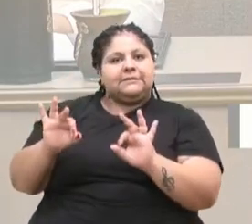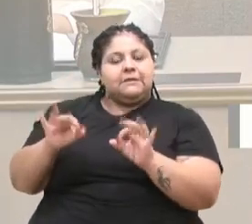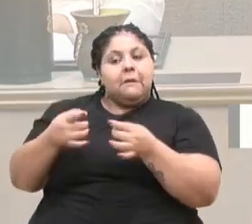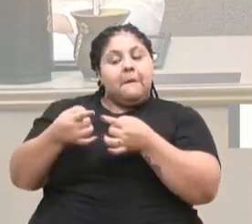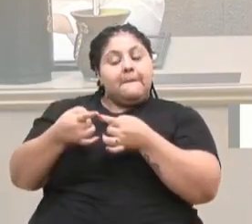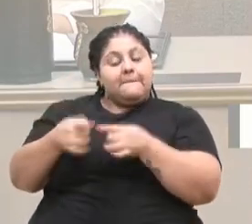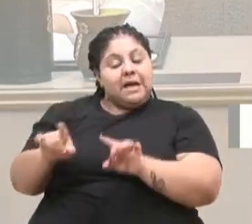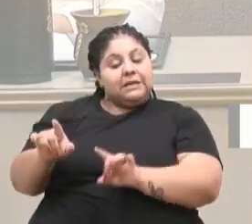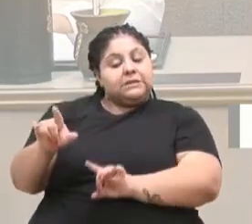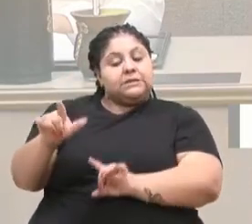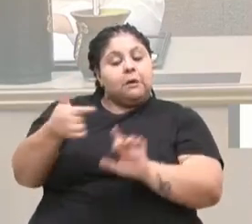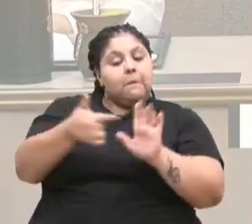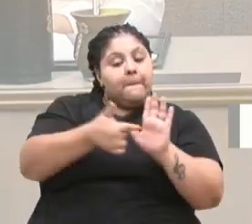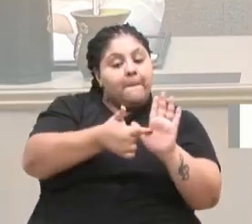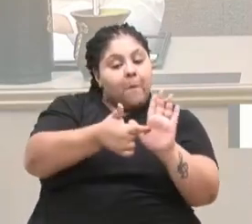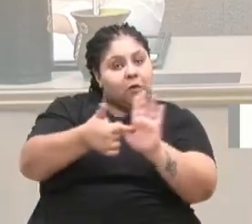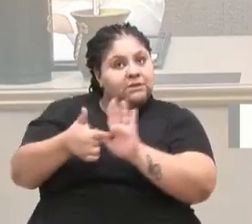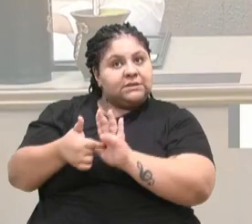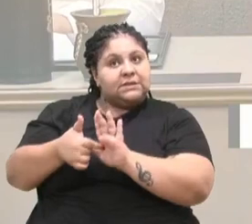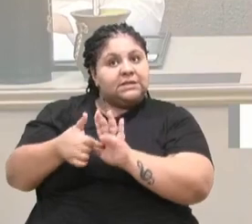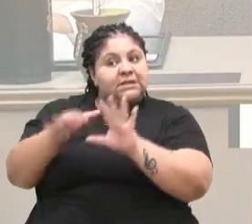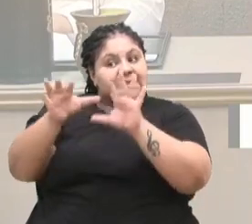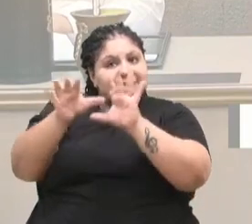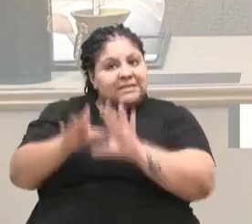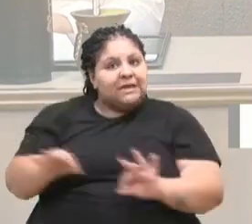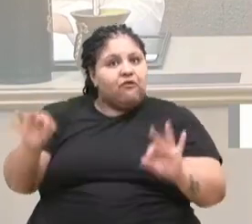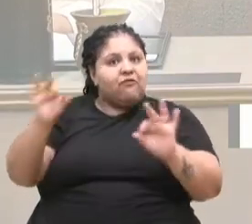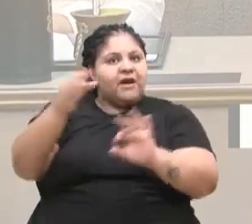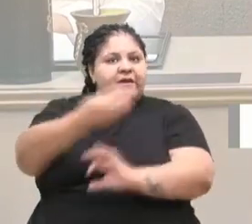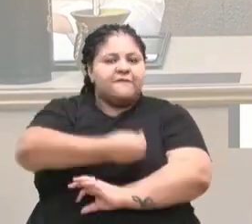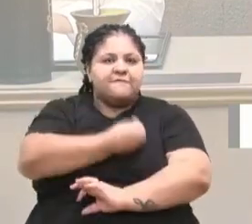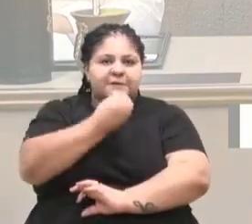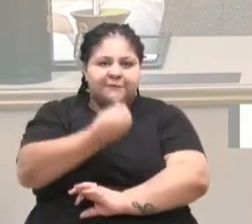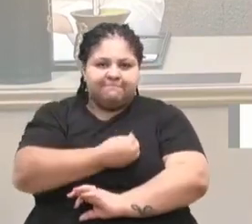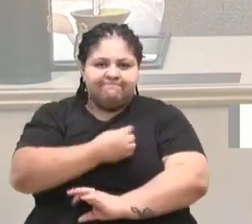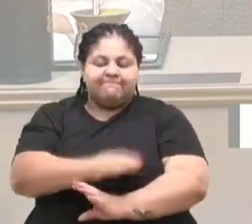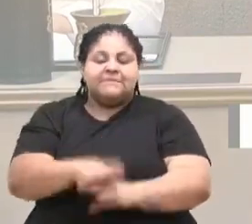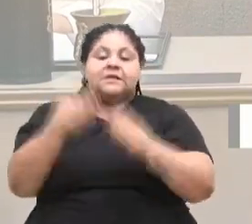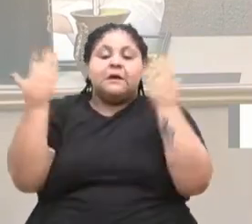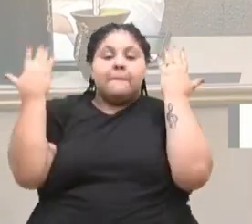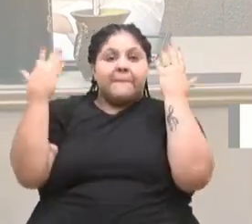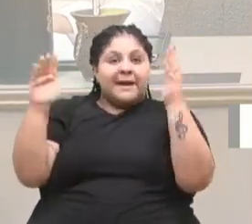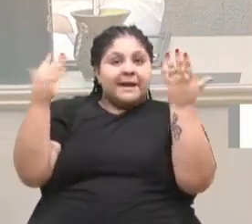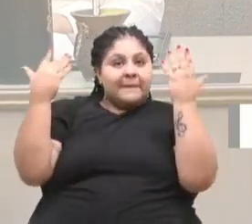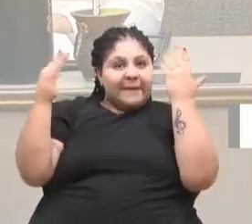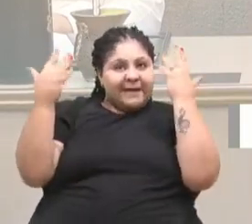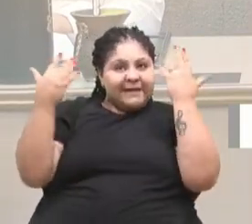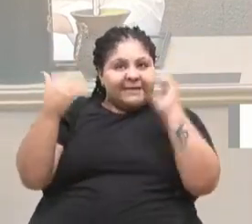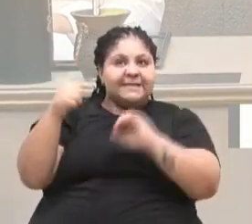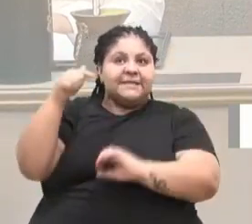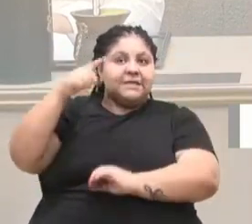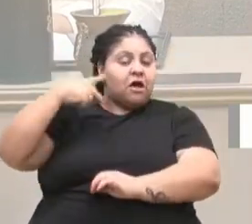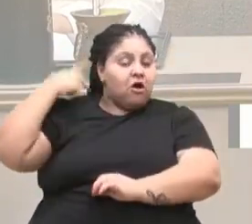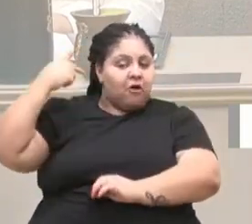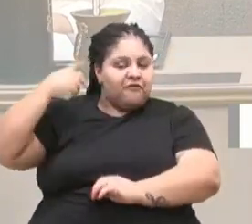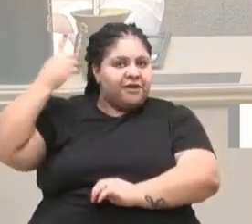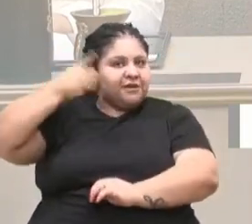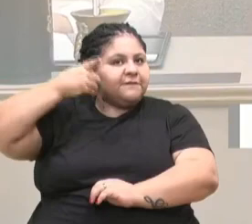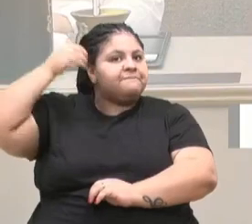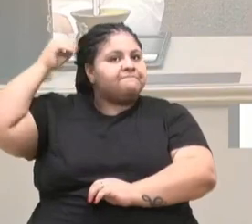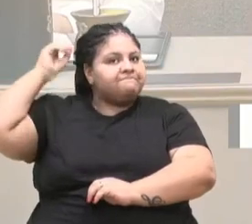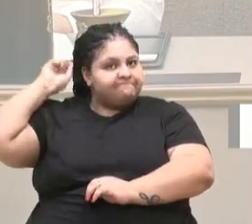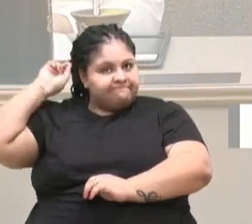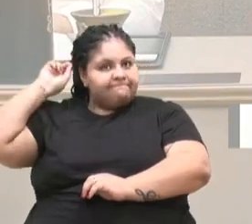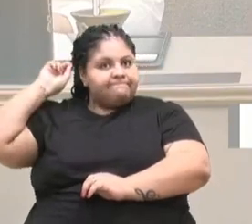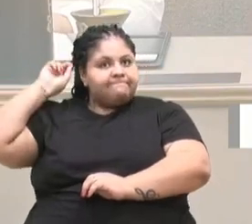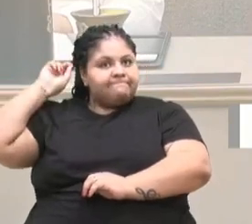importante, salvar vidas. Então, parabéns mais uma vez a esse vereador, ao vereador Lucas Gil. Tenho